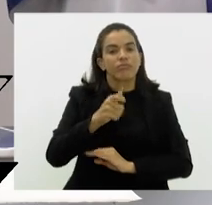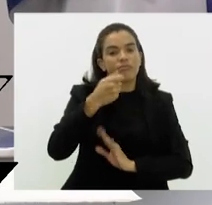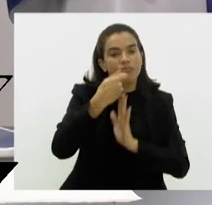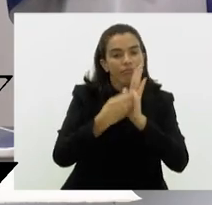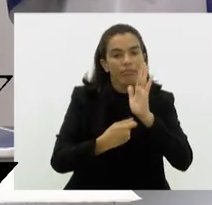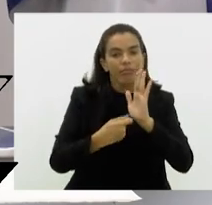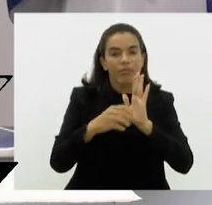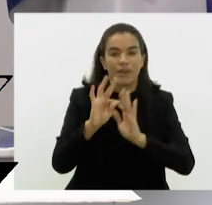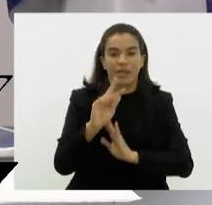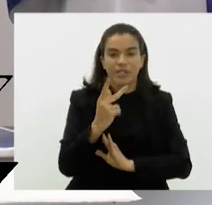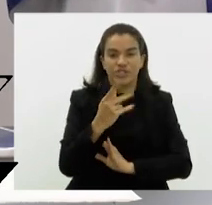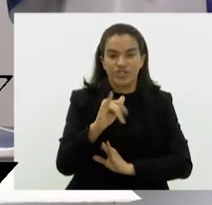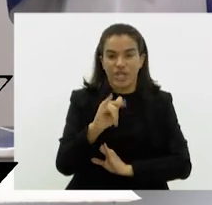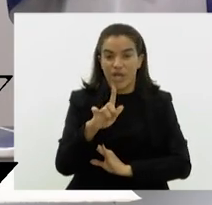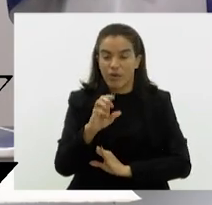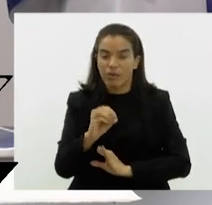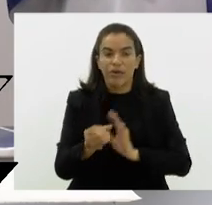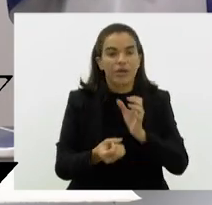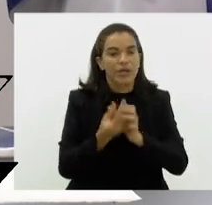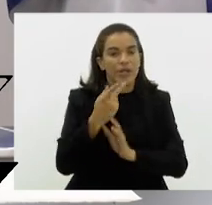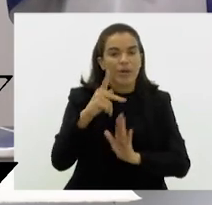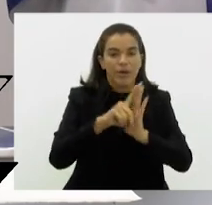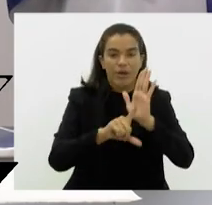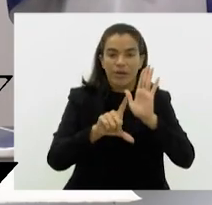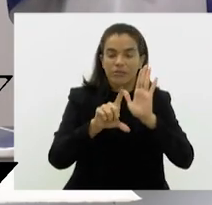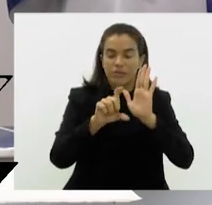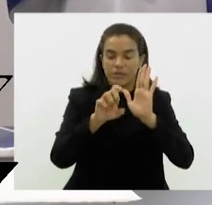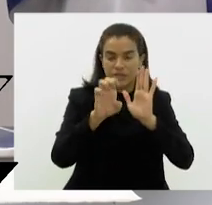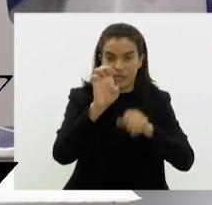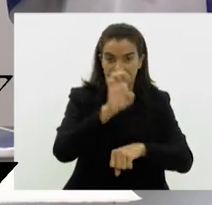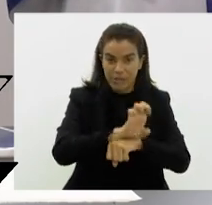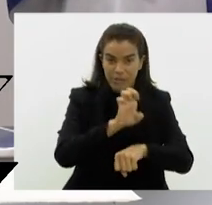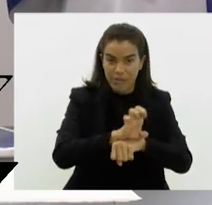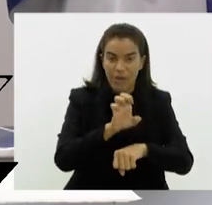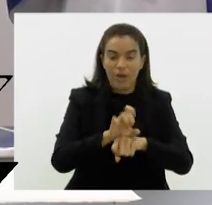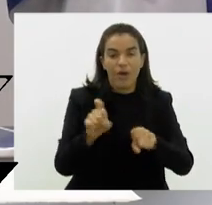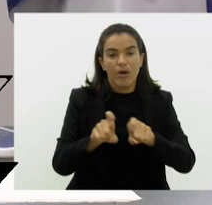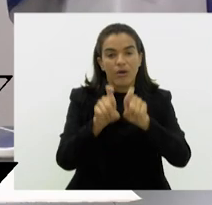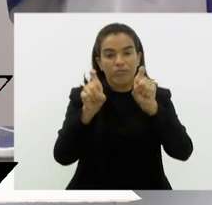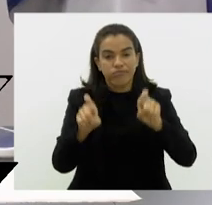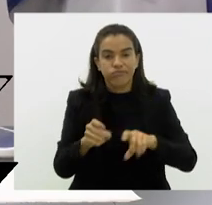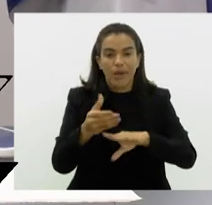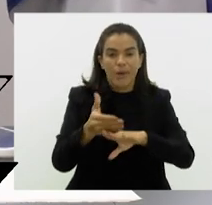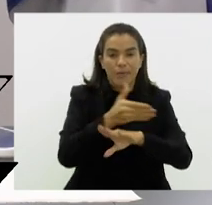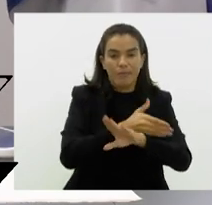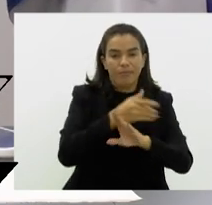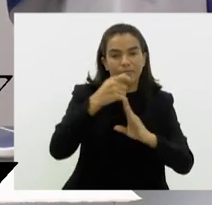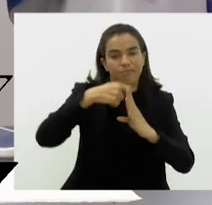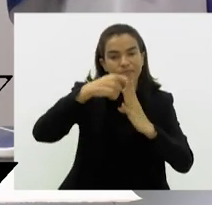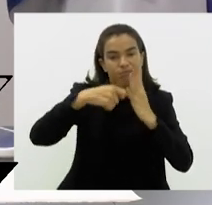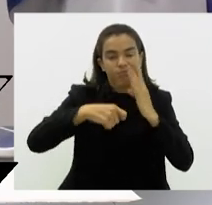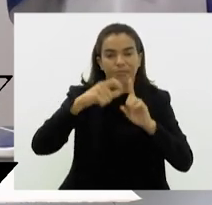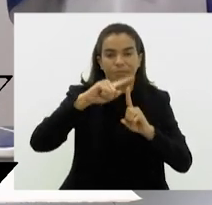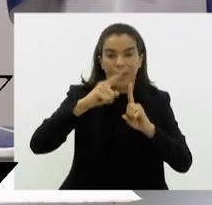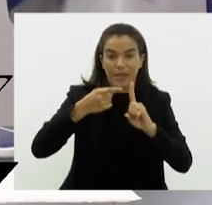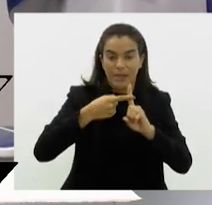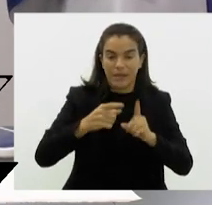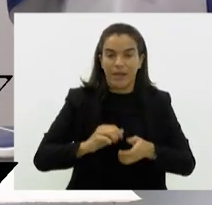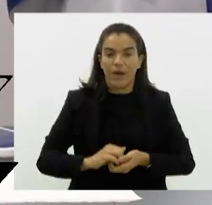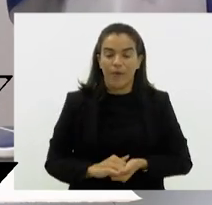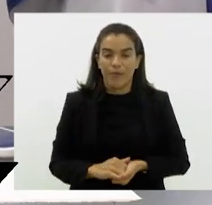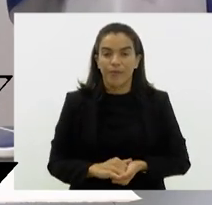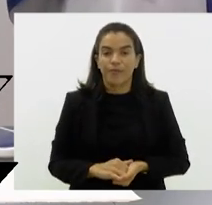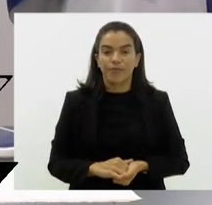Thiago Gagliasso, que cria o Programa Estadual de Fisioterapia Obstétrica Pré-Natal e dá outras providências.